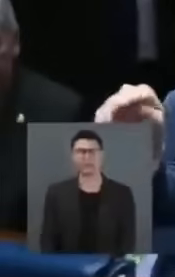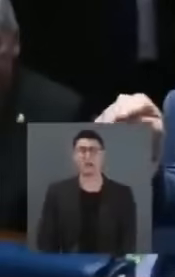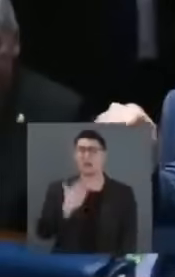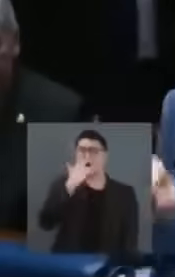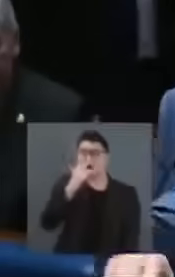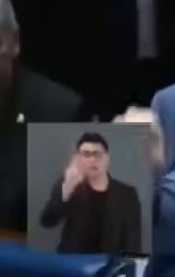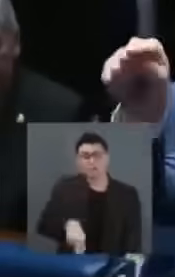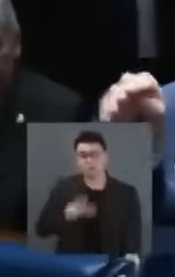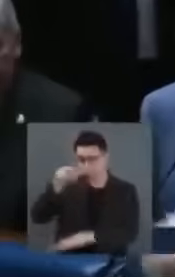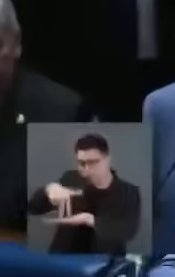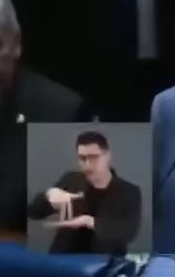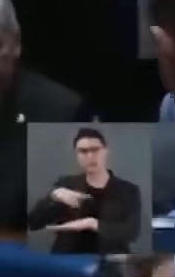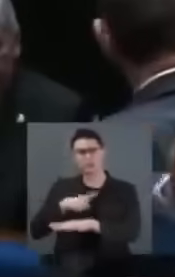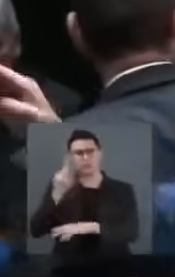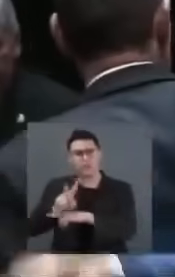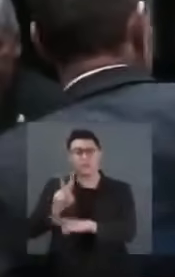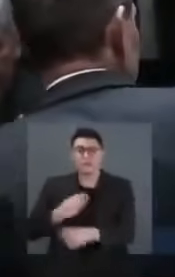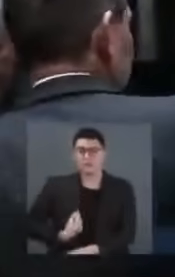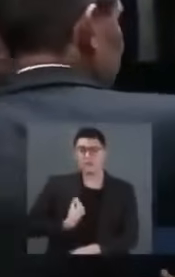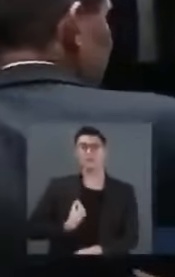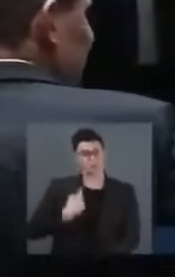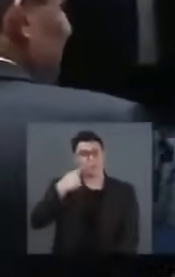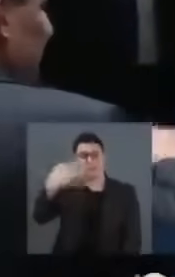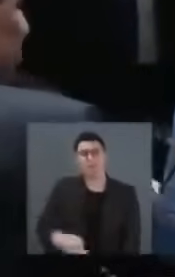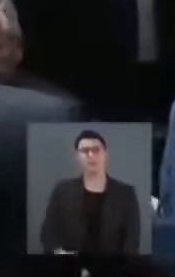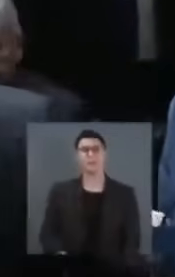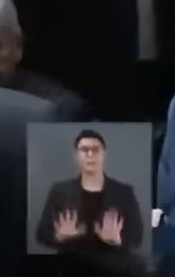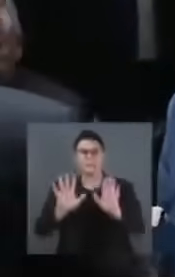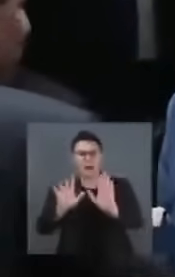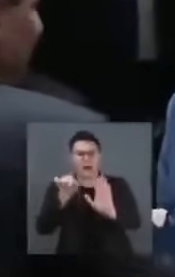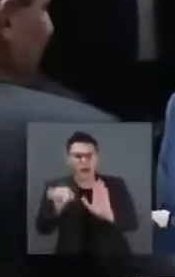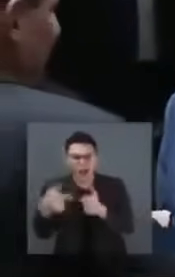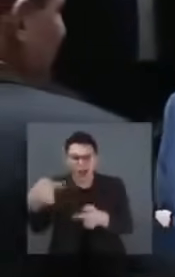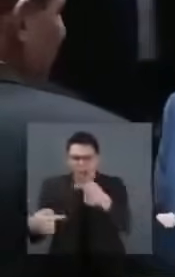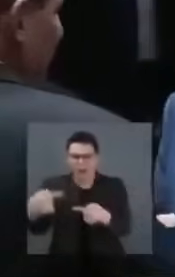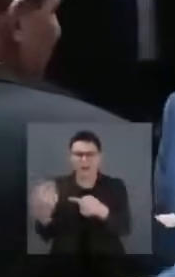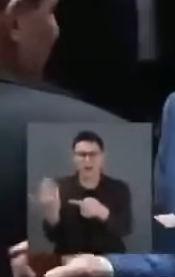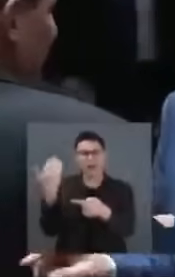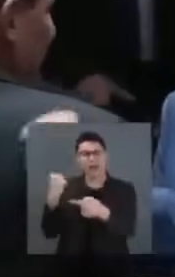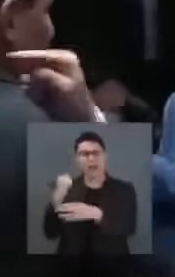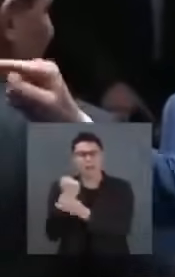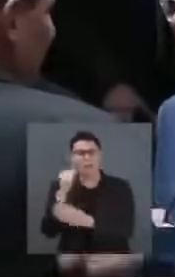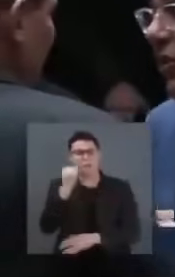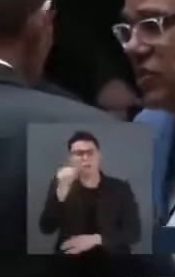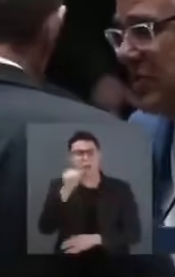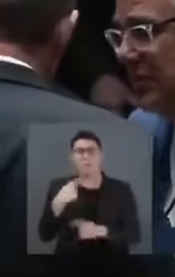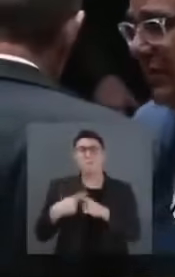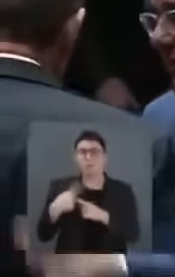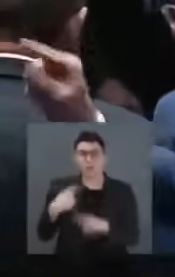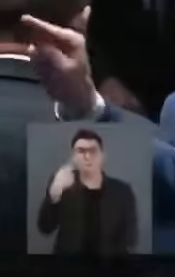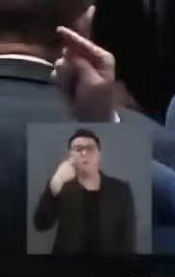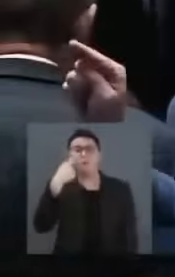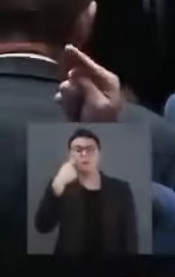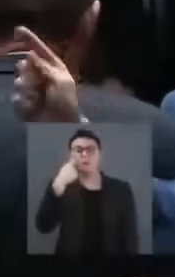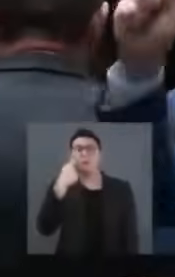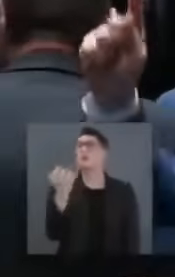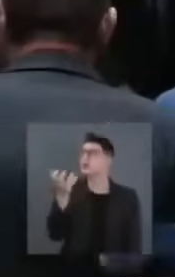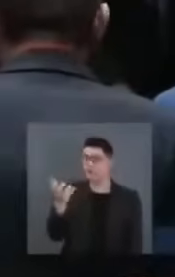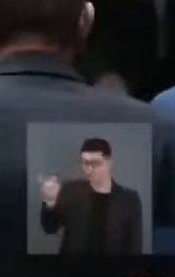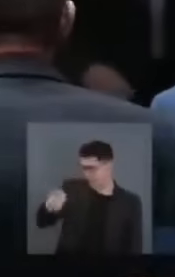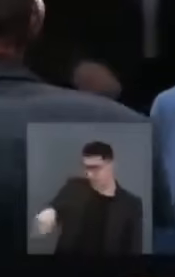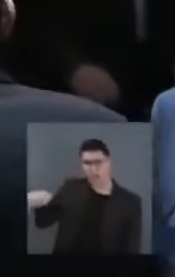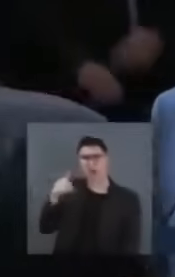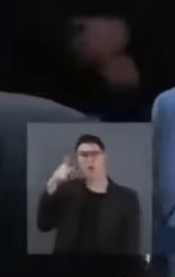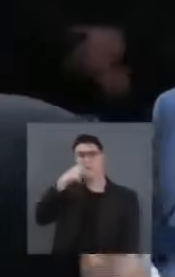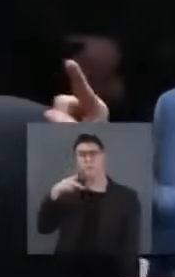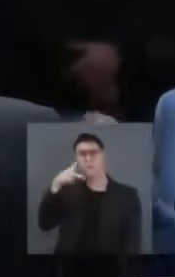temos que subir à tribuna para defender a vida, eu não tenho dúvida. Mas aquilo que já foi uma garantia das mulheres, porque, senador Rodrigo, eu queria que os colegas